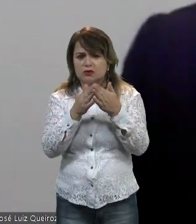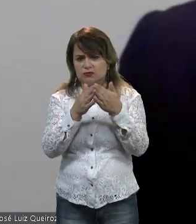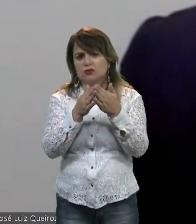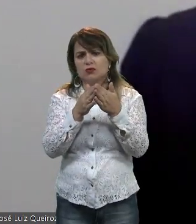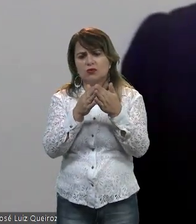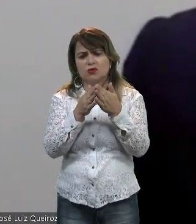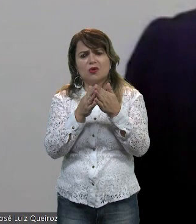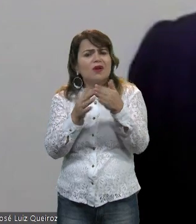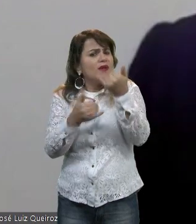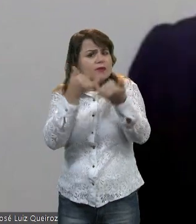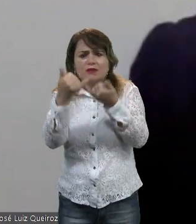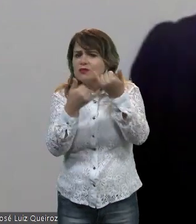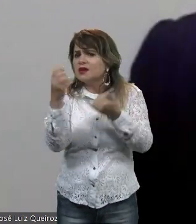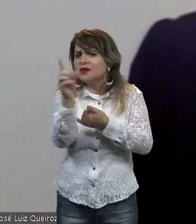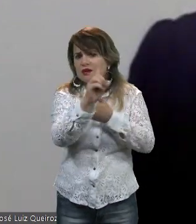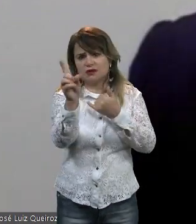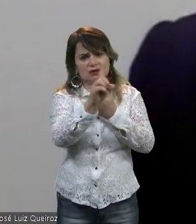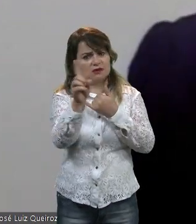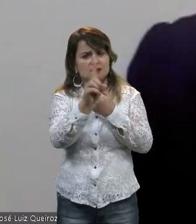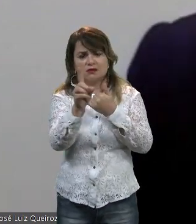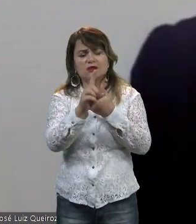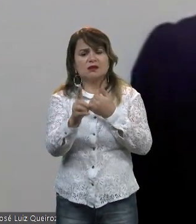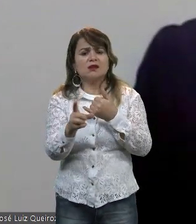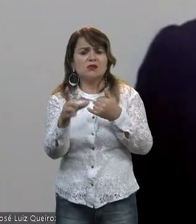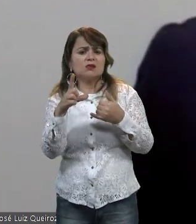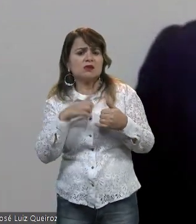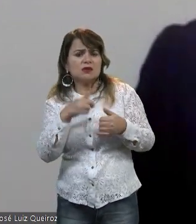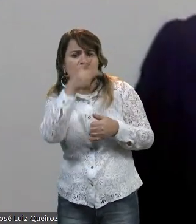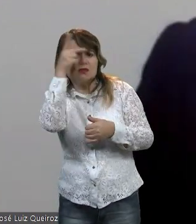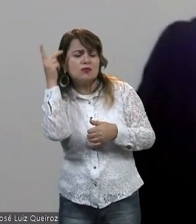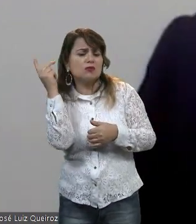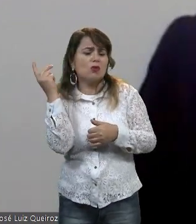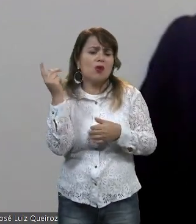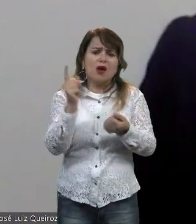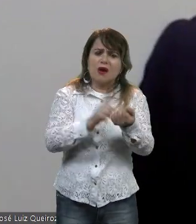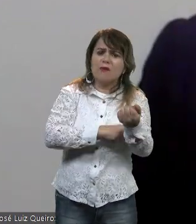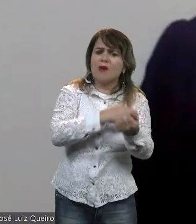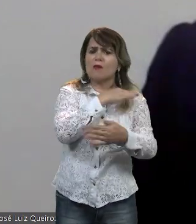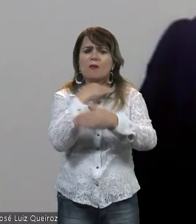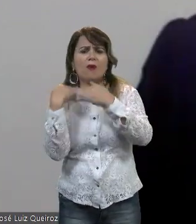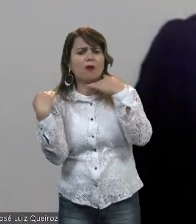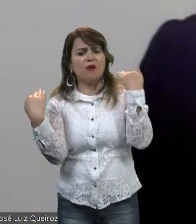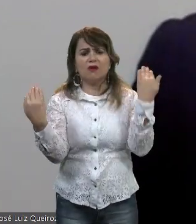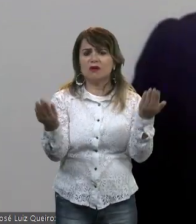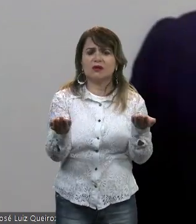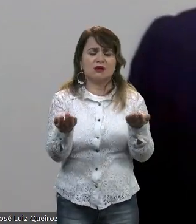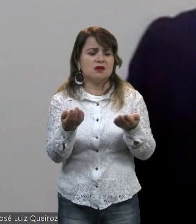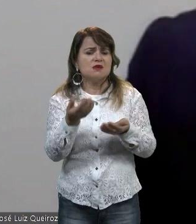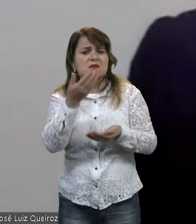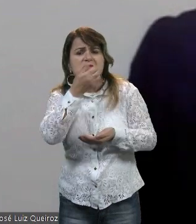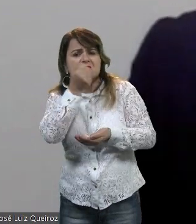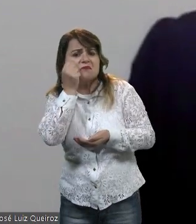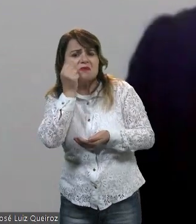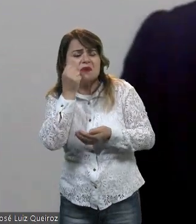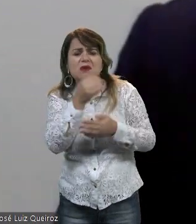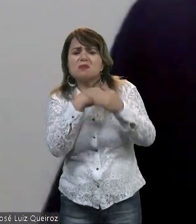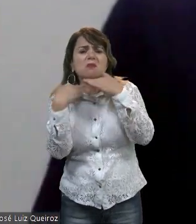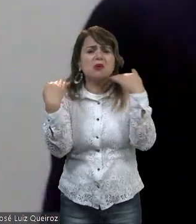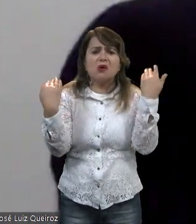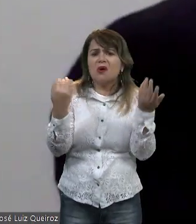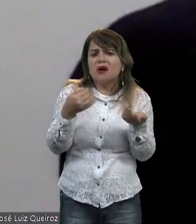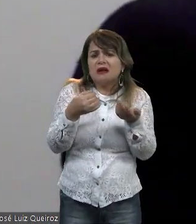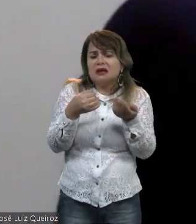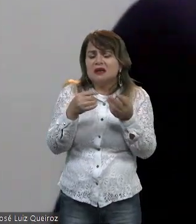não é brincadeira. Tem muita gente que está enterrando irmão, que está enterrando pai, que está enterrando mãe, que não pode se despedir, porque